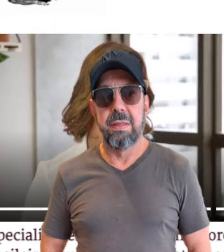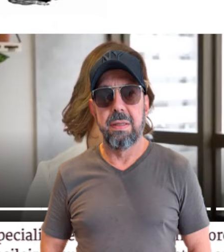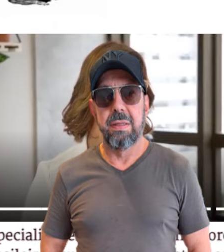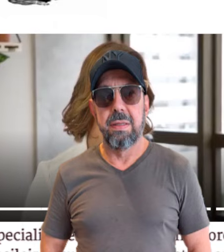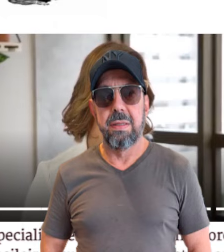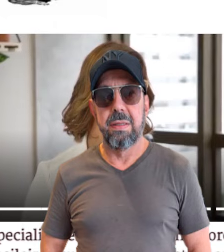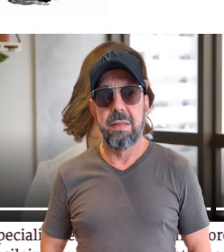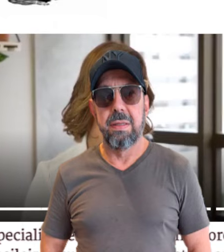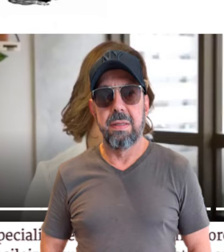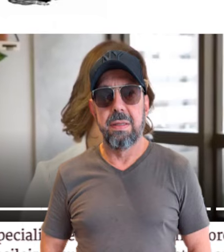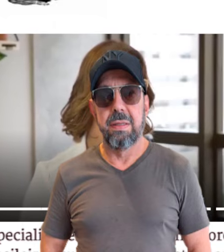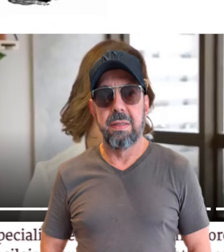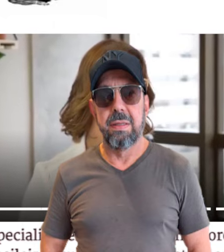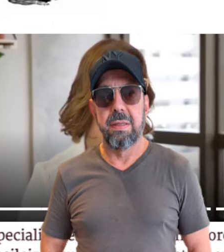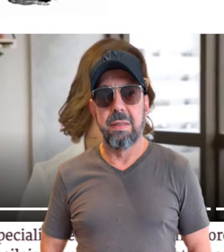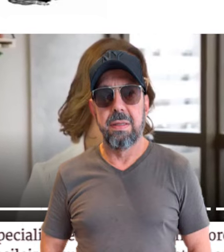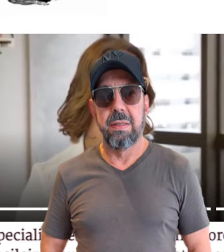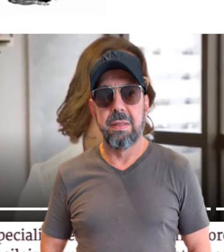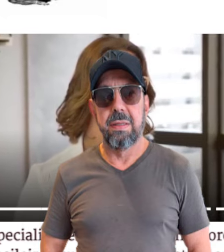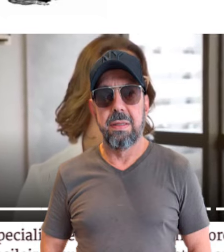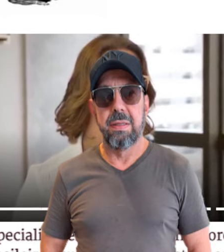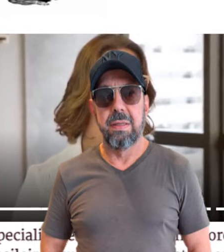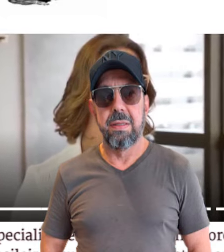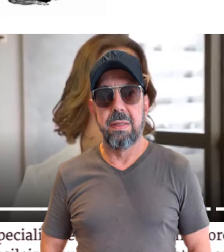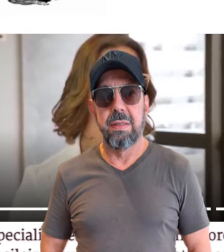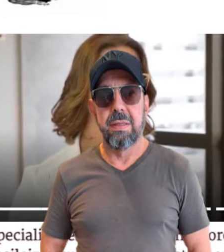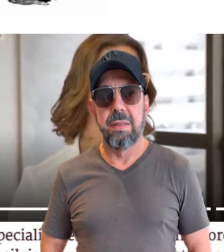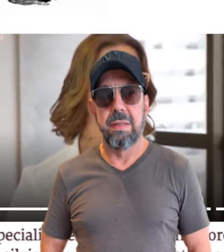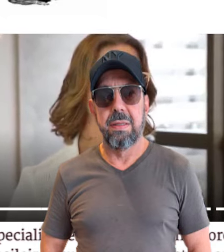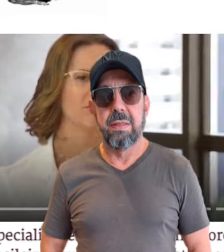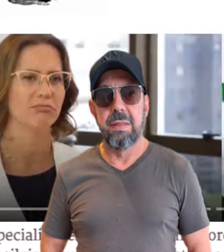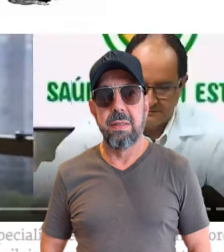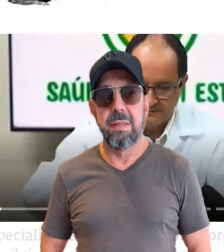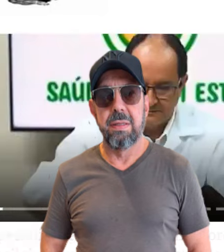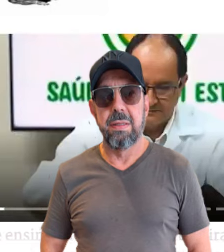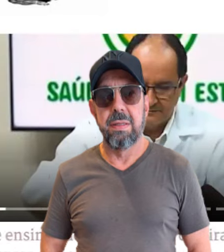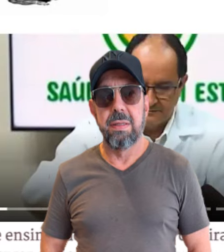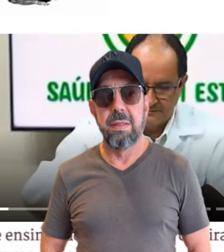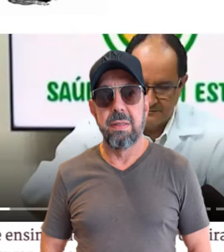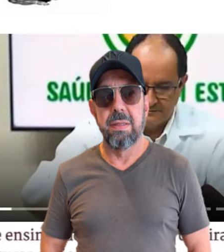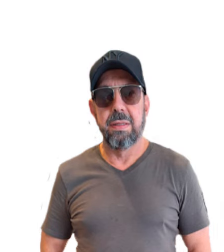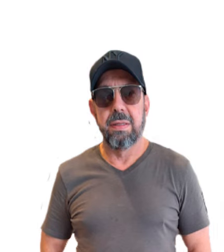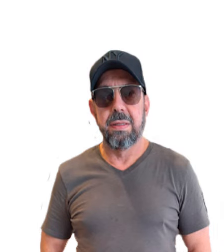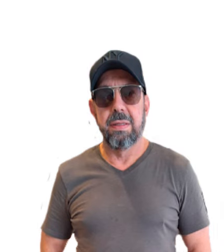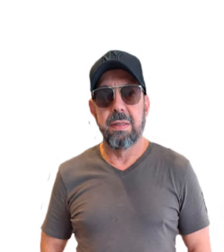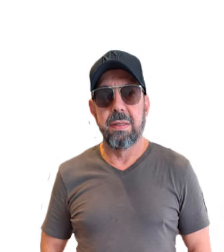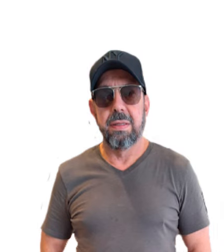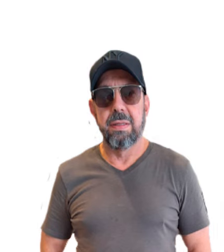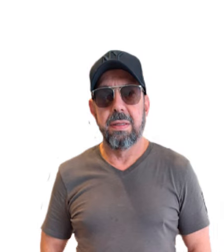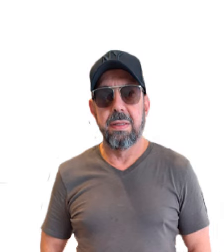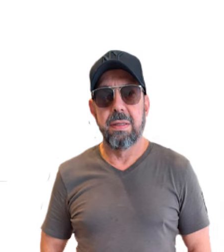votado. Bom, o fato é que a esquerda impôs uma derrota cachapante e